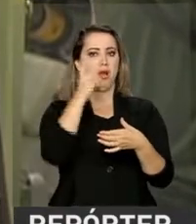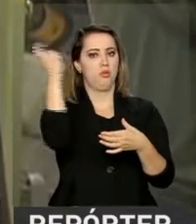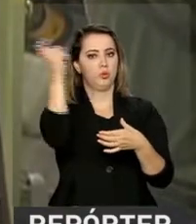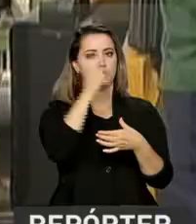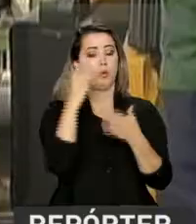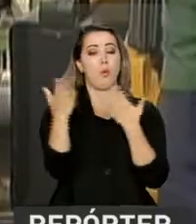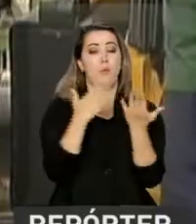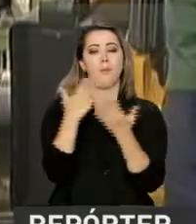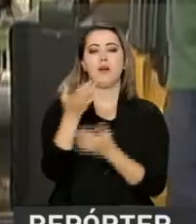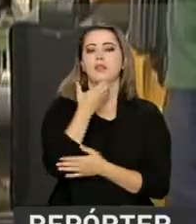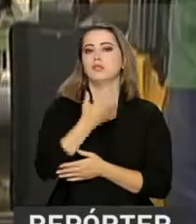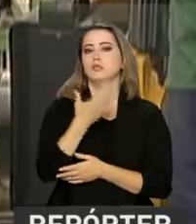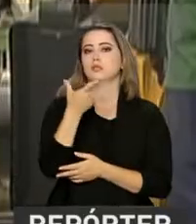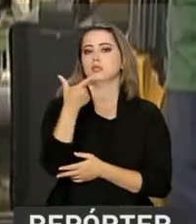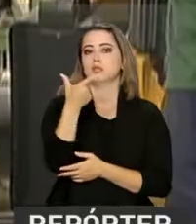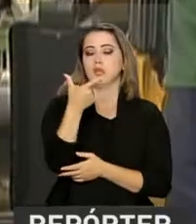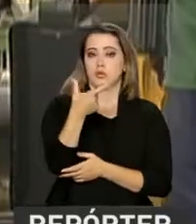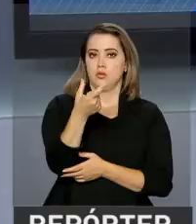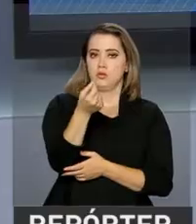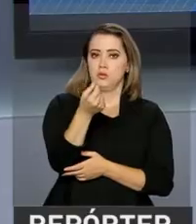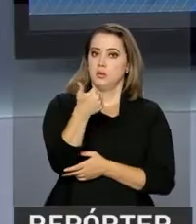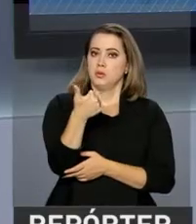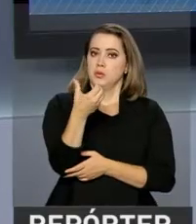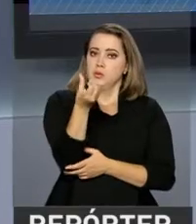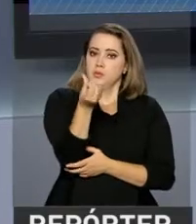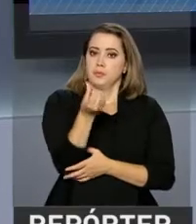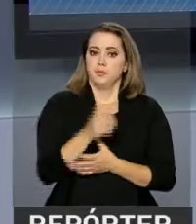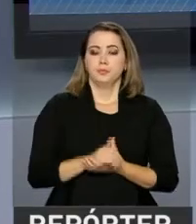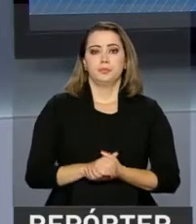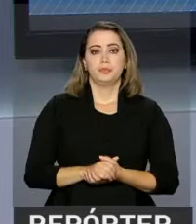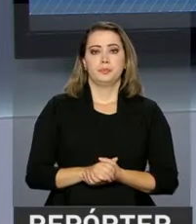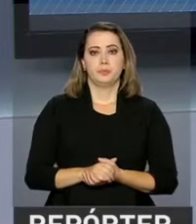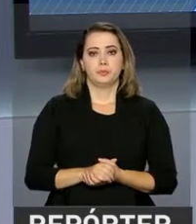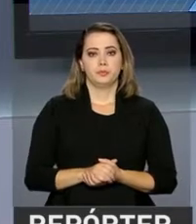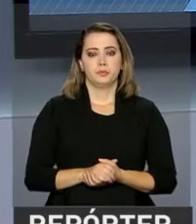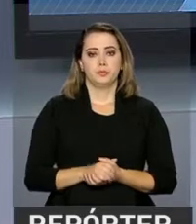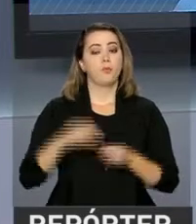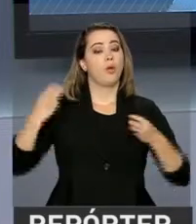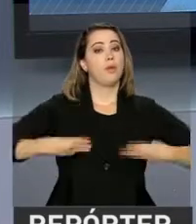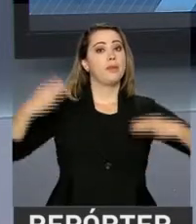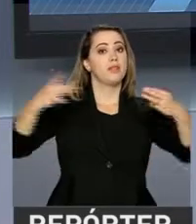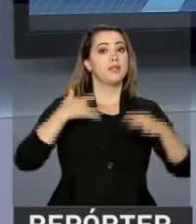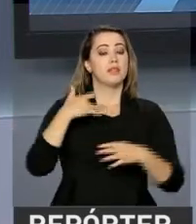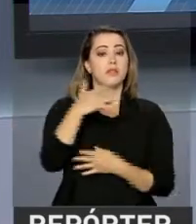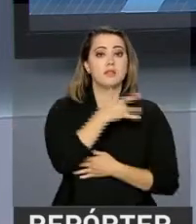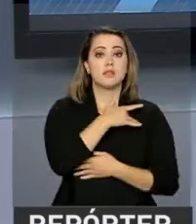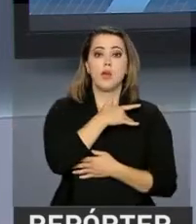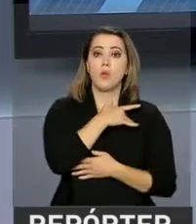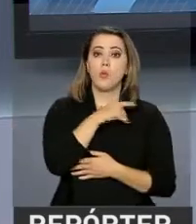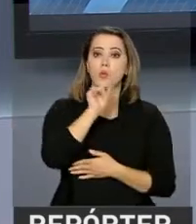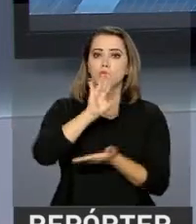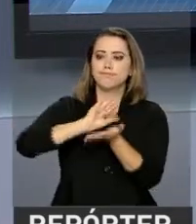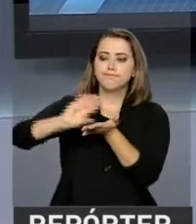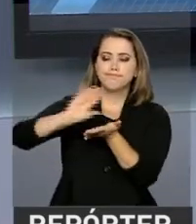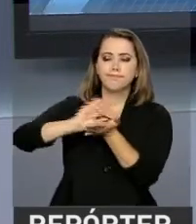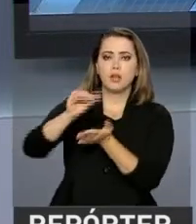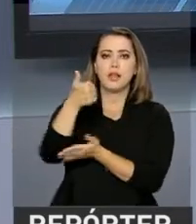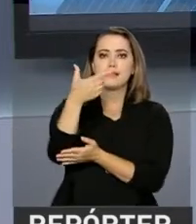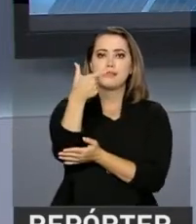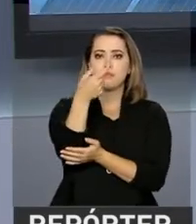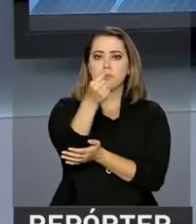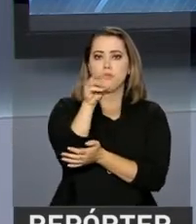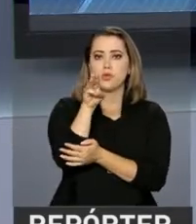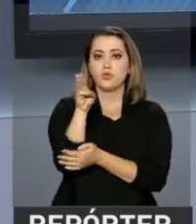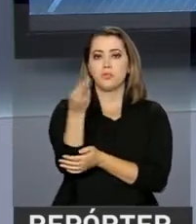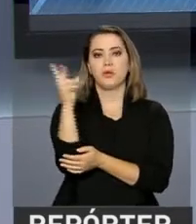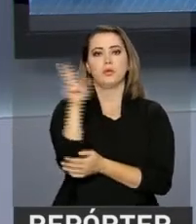desde dezembro de 2016. O Ministério da Saúde repassou 120 milhões de reais para atendimentos no